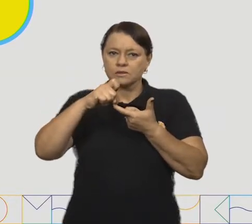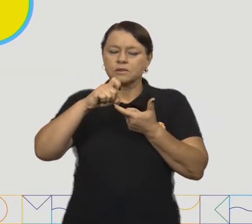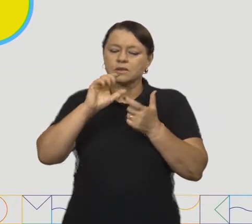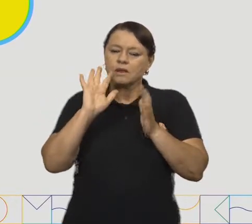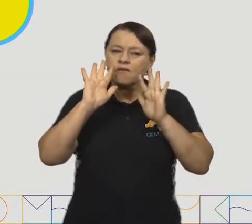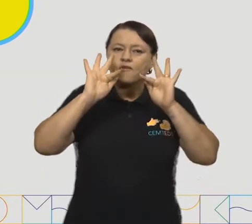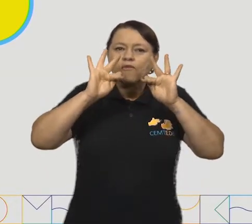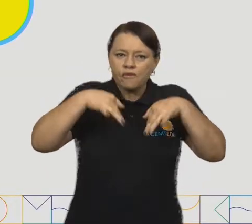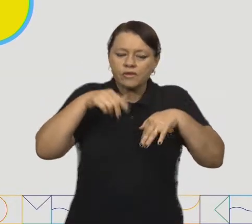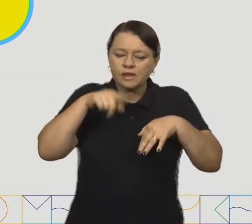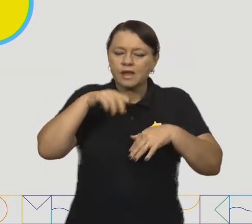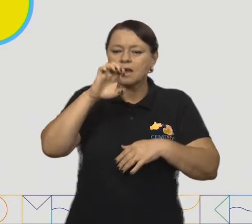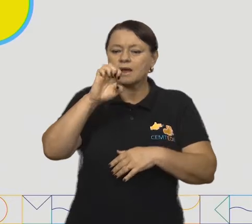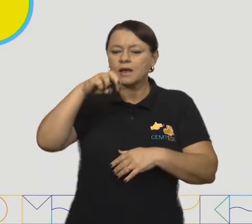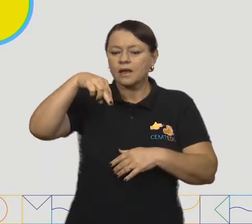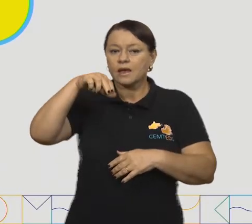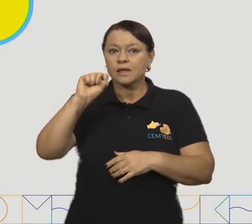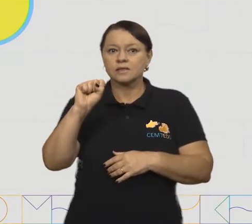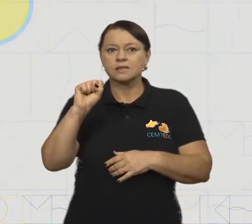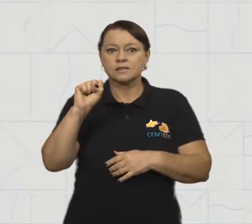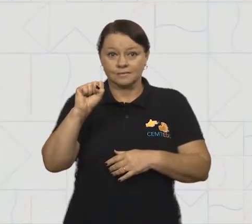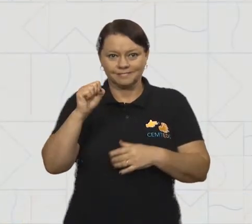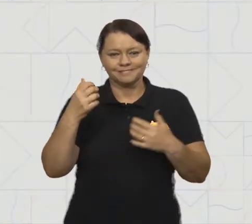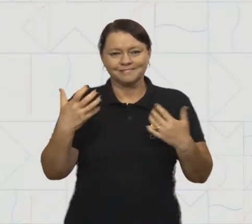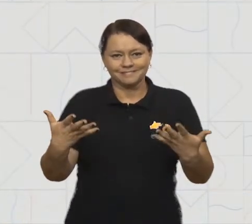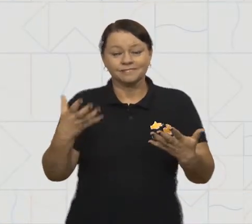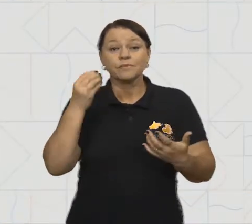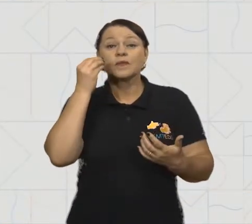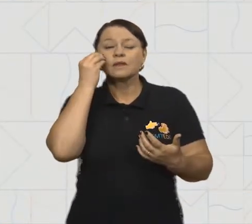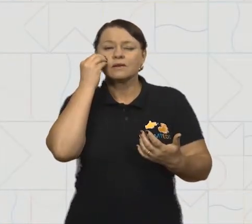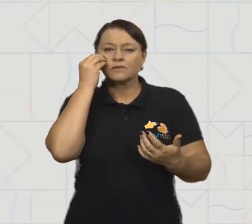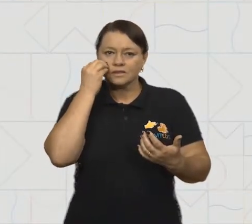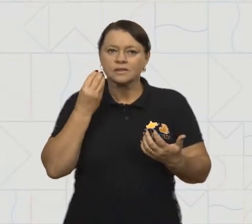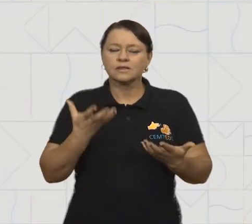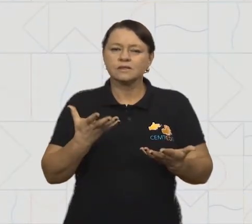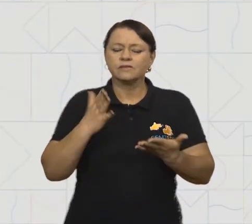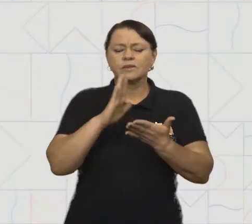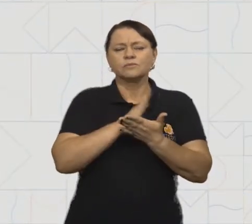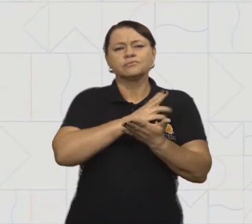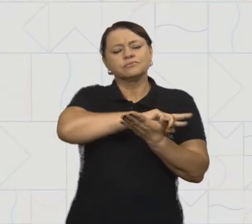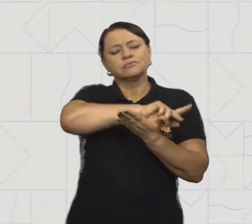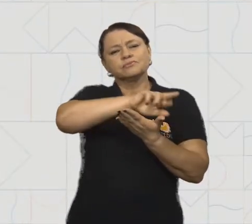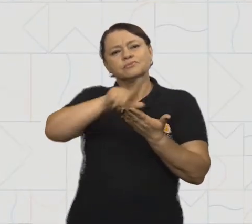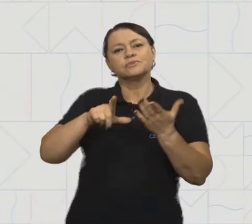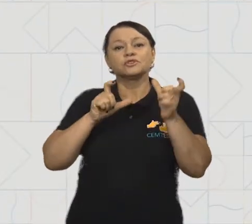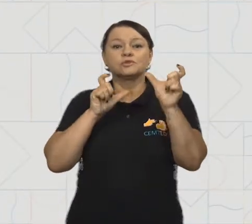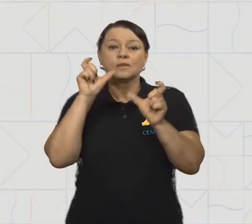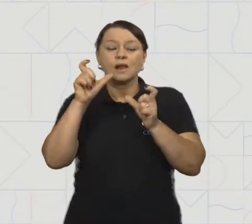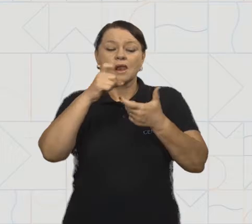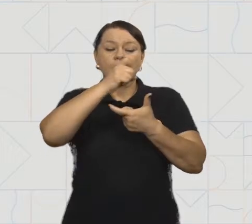Cipó, oxítona. Por que ela foi acentuada? Porque ela terminou com O.